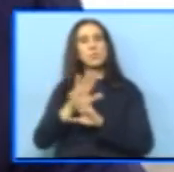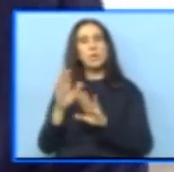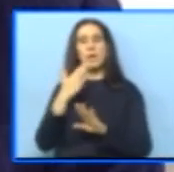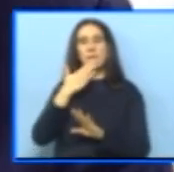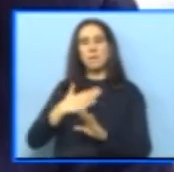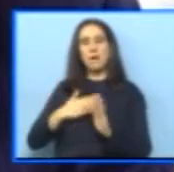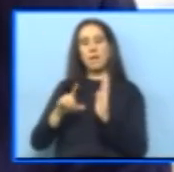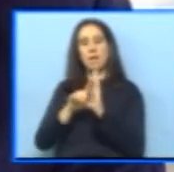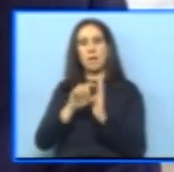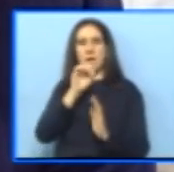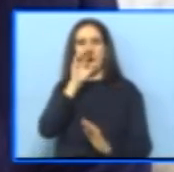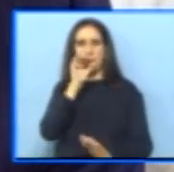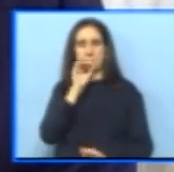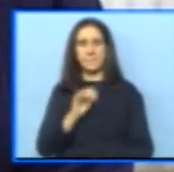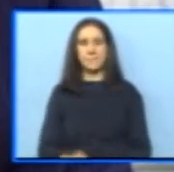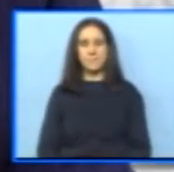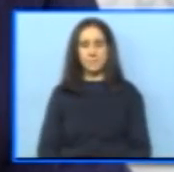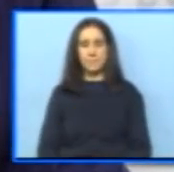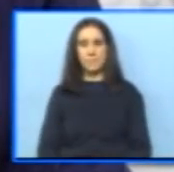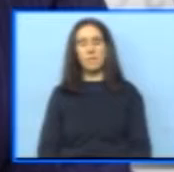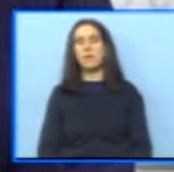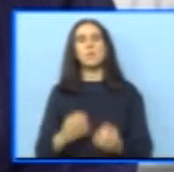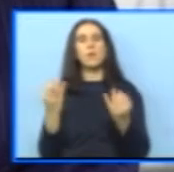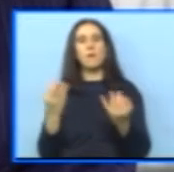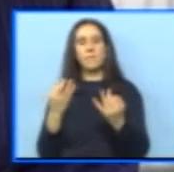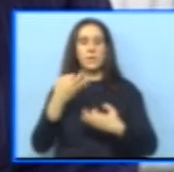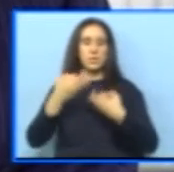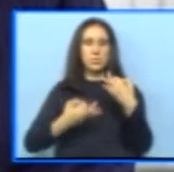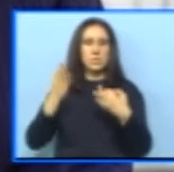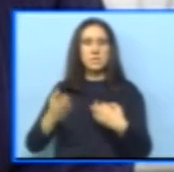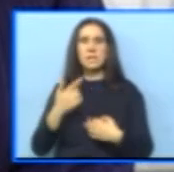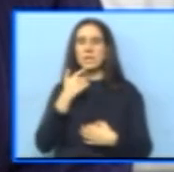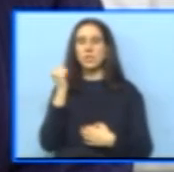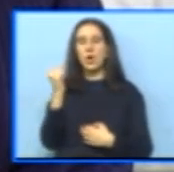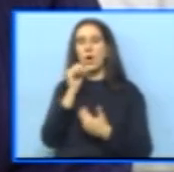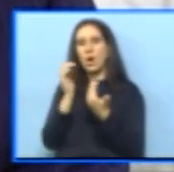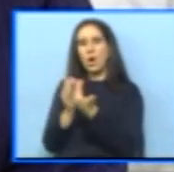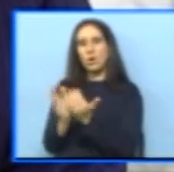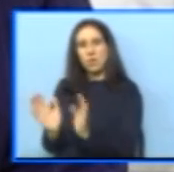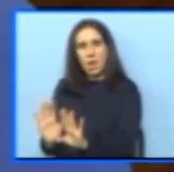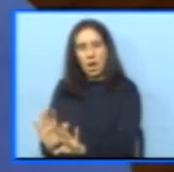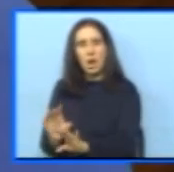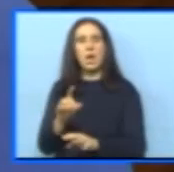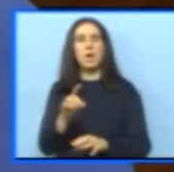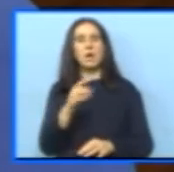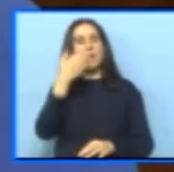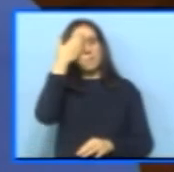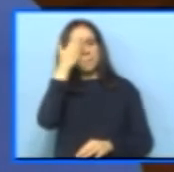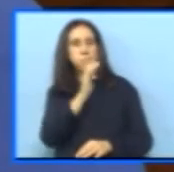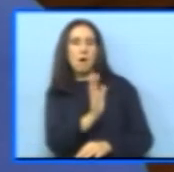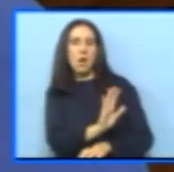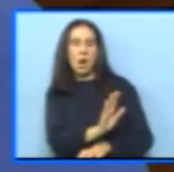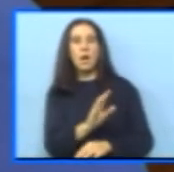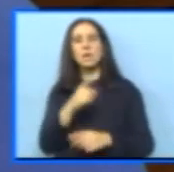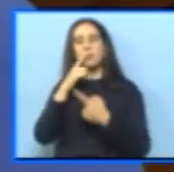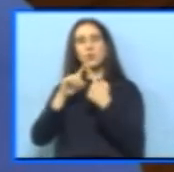lei. Portanto, é a justiça, é a questão do não matarás, não cometer adultério e não faltar ao